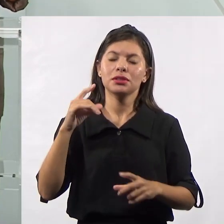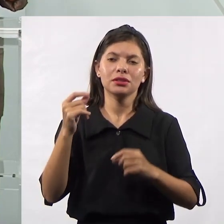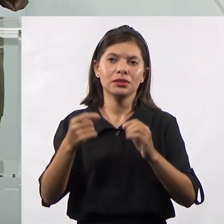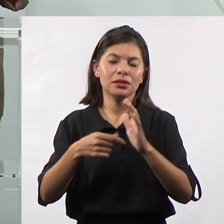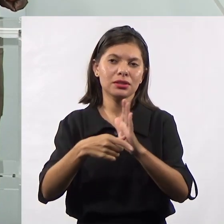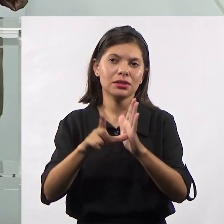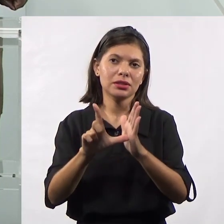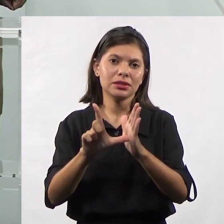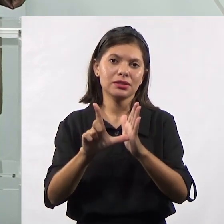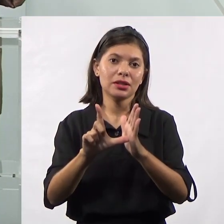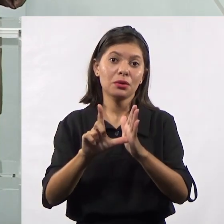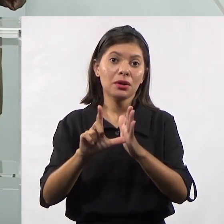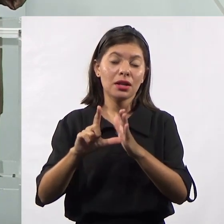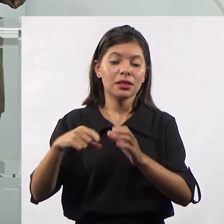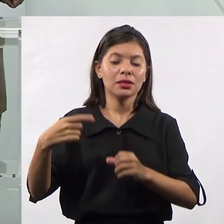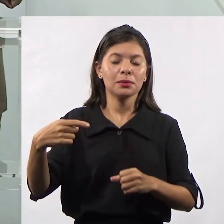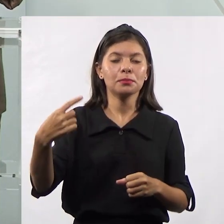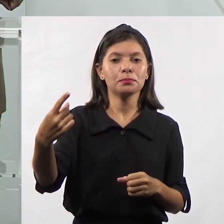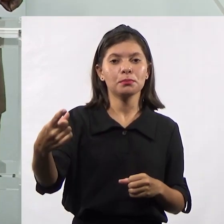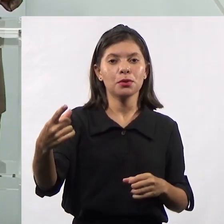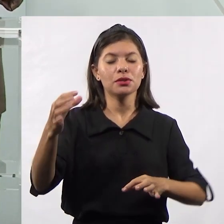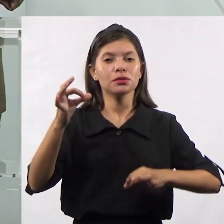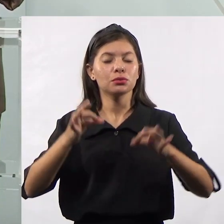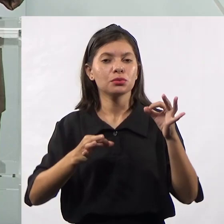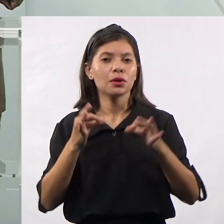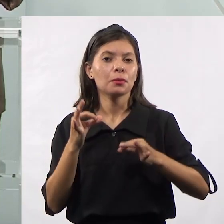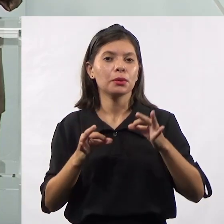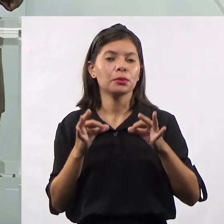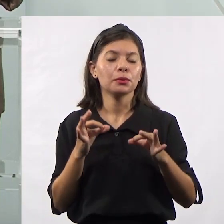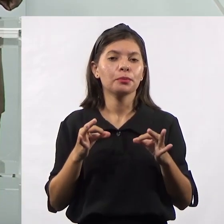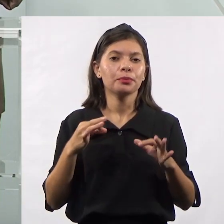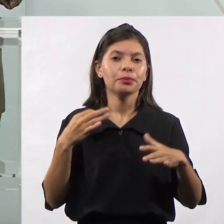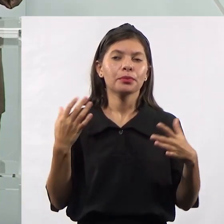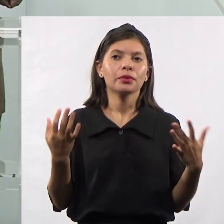procede a licitação depois do julgamento,